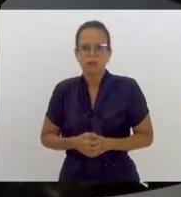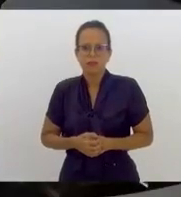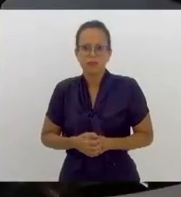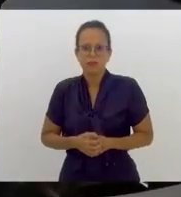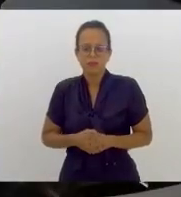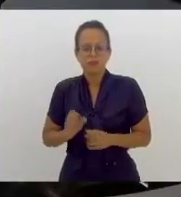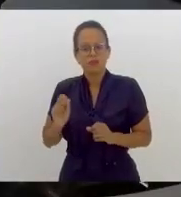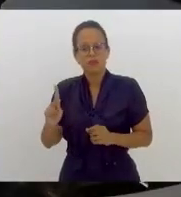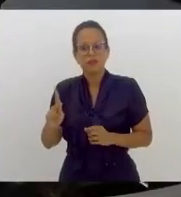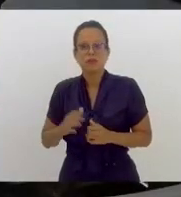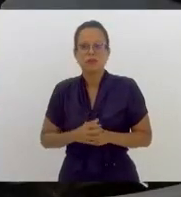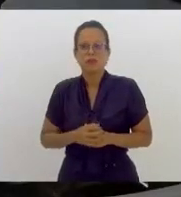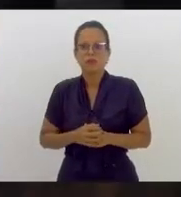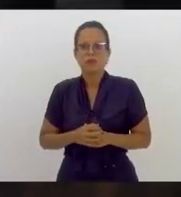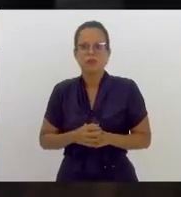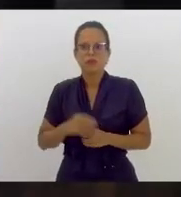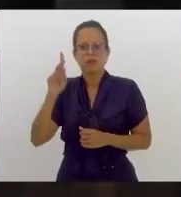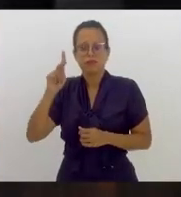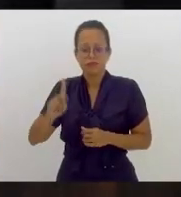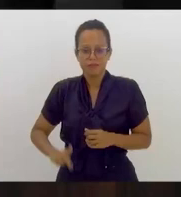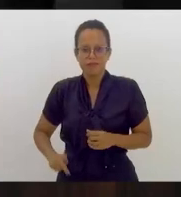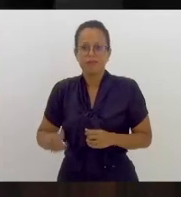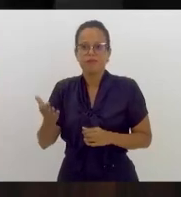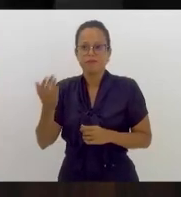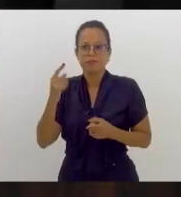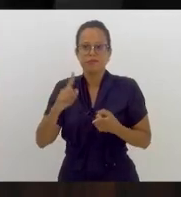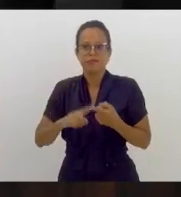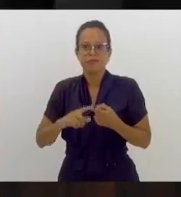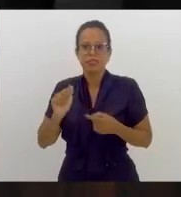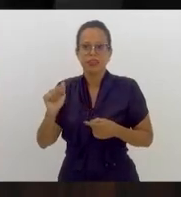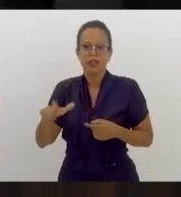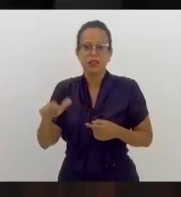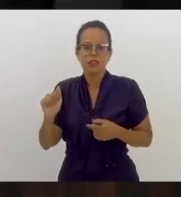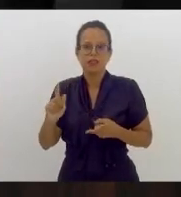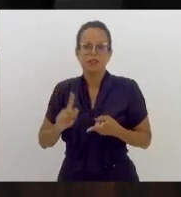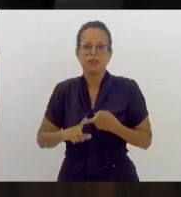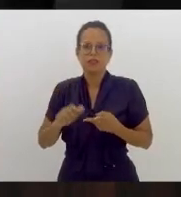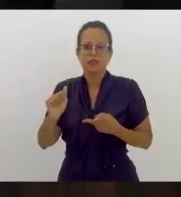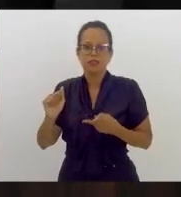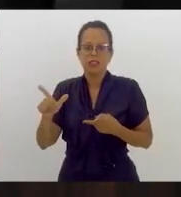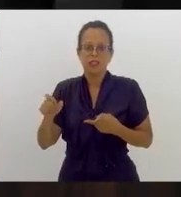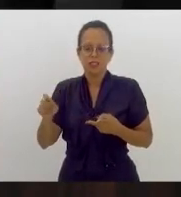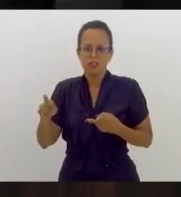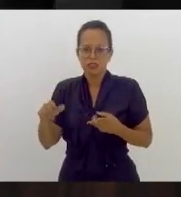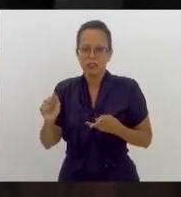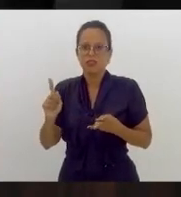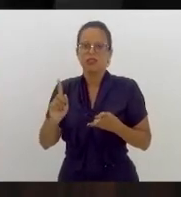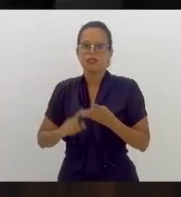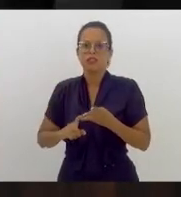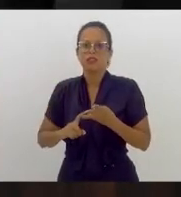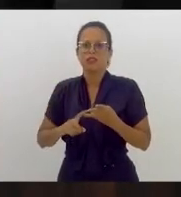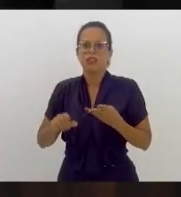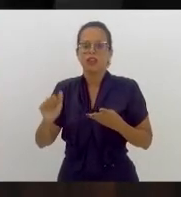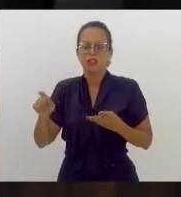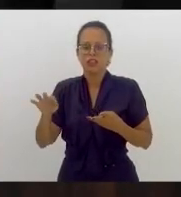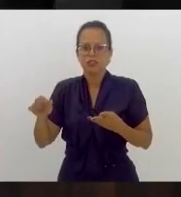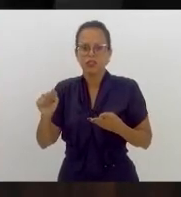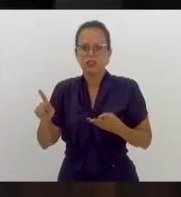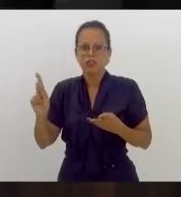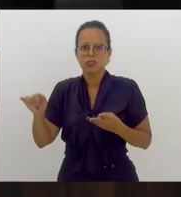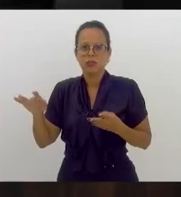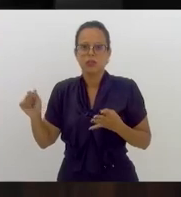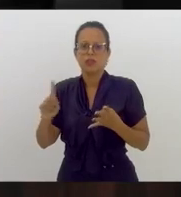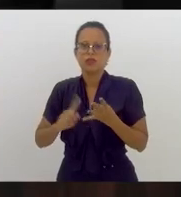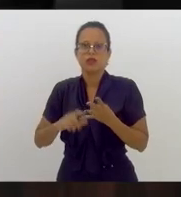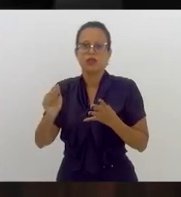Ok. A presidência vai proceder à chamada. Deputada Alana Passos, deputado Alexandre Freitas, deputado Alexandre Knoploch, deputado Anderson